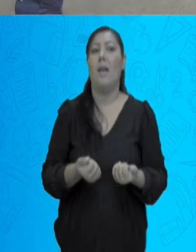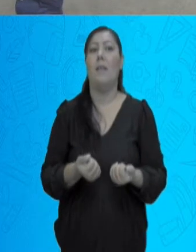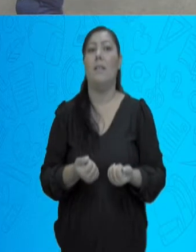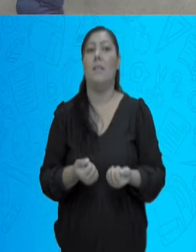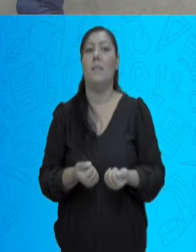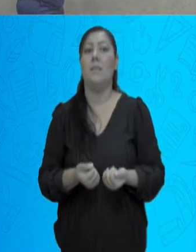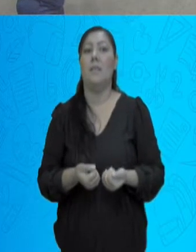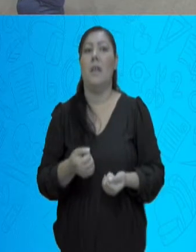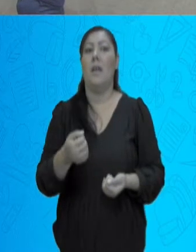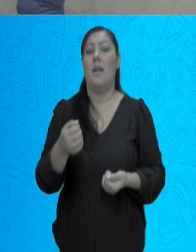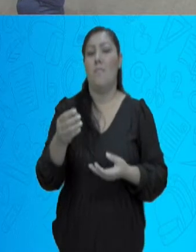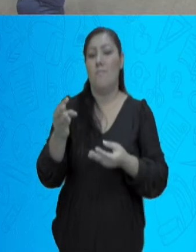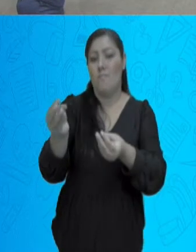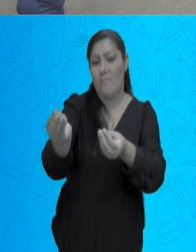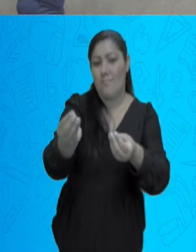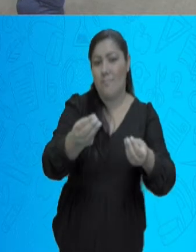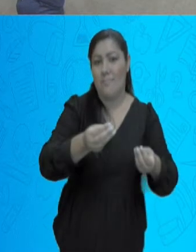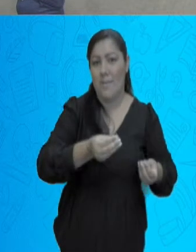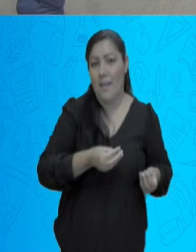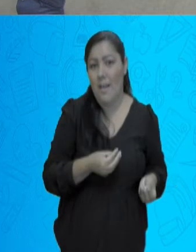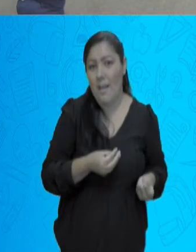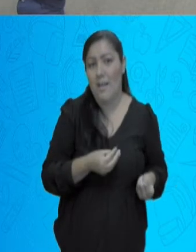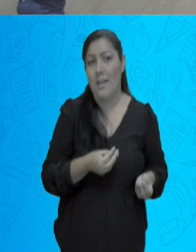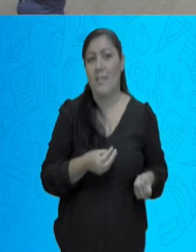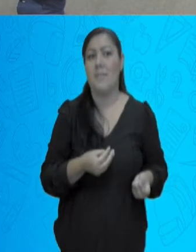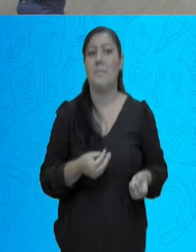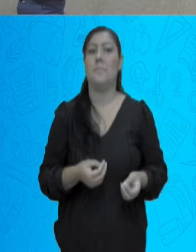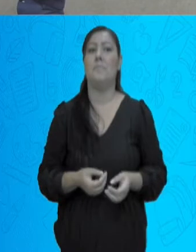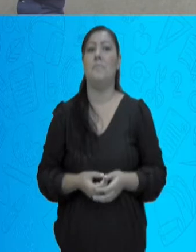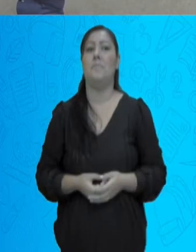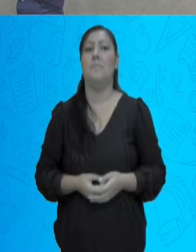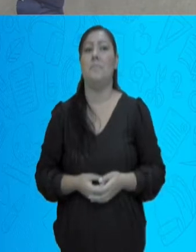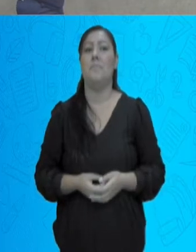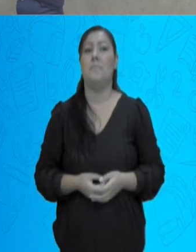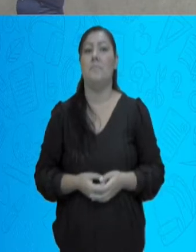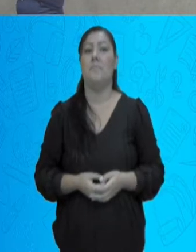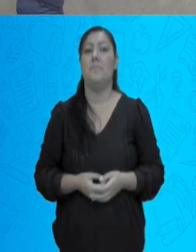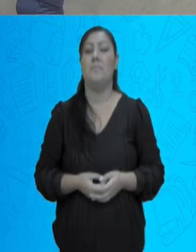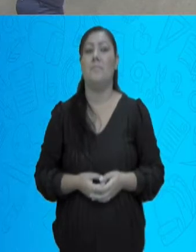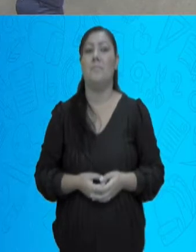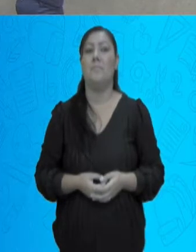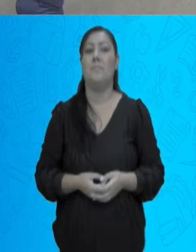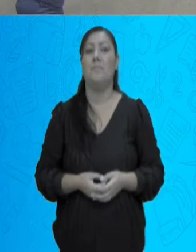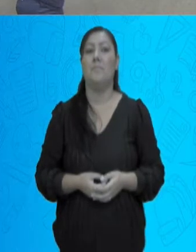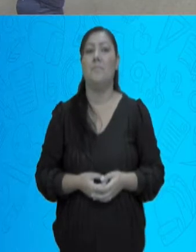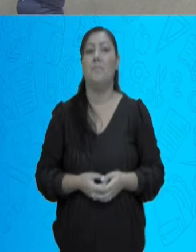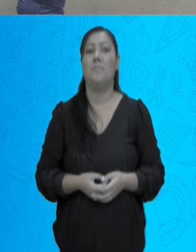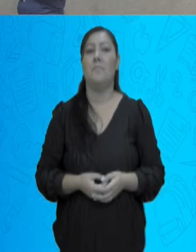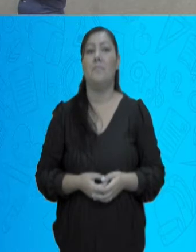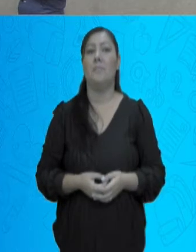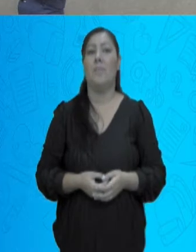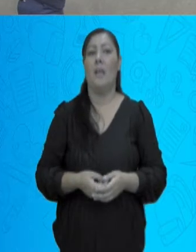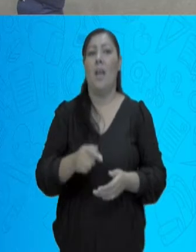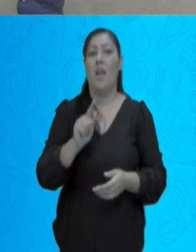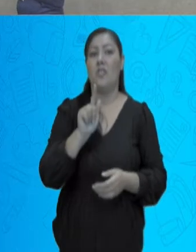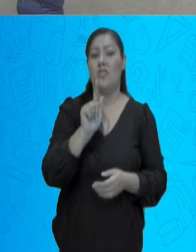peço, trazer, eu trago. Olha, do Z passou para o